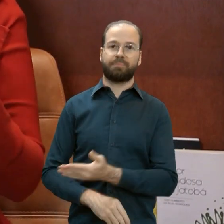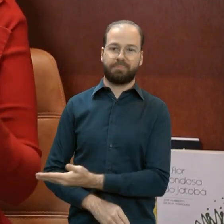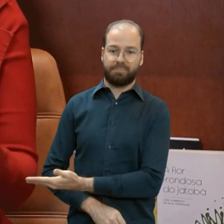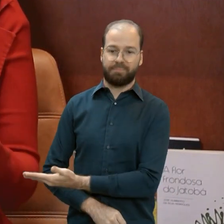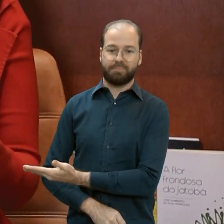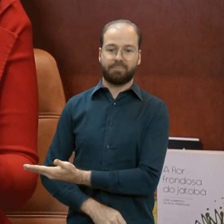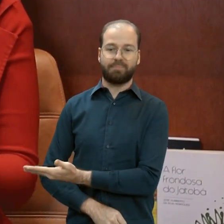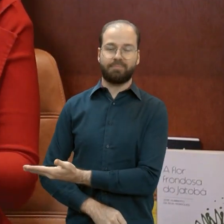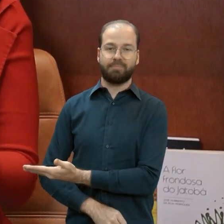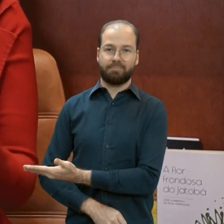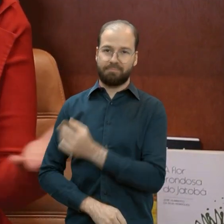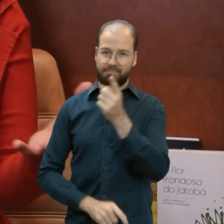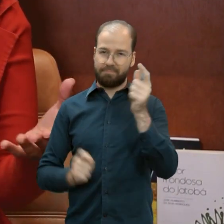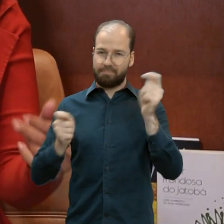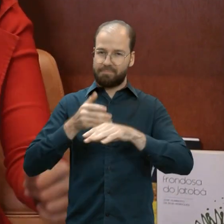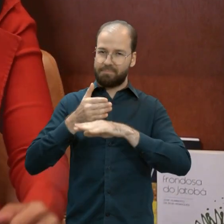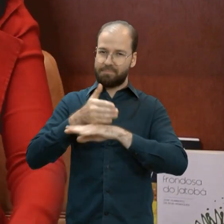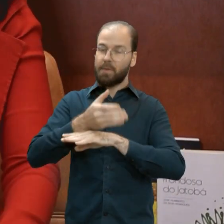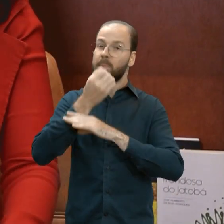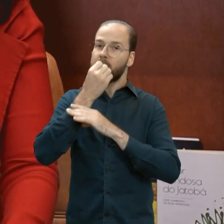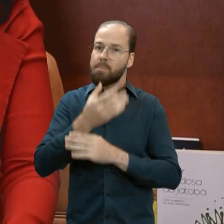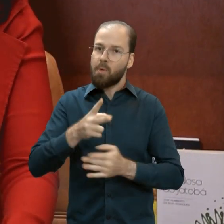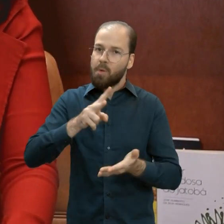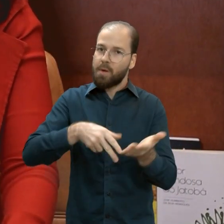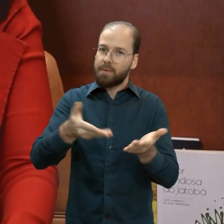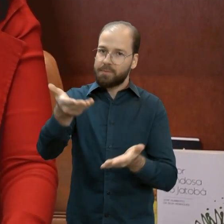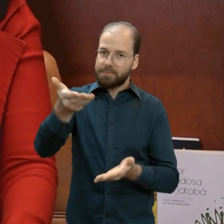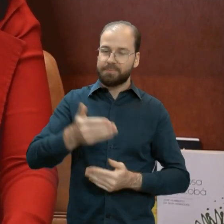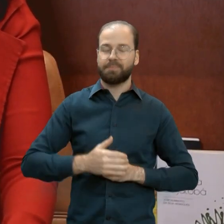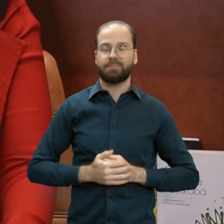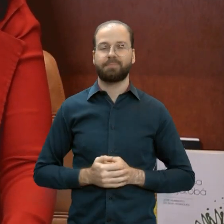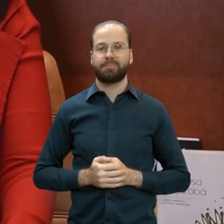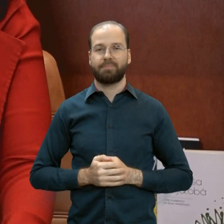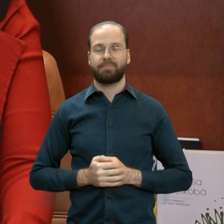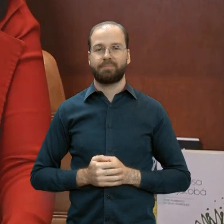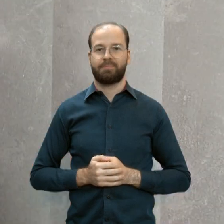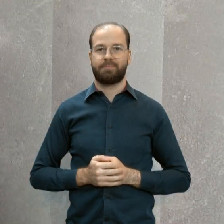editora.ufg.br. Acesse e boa leitura!